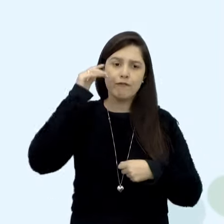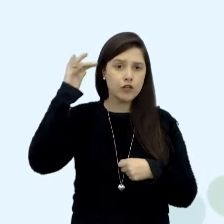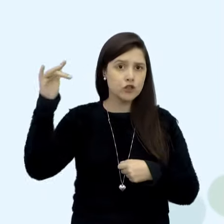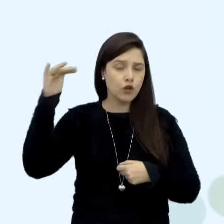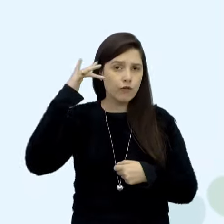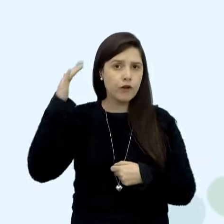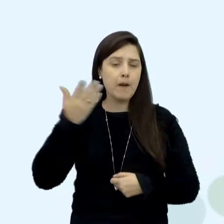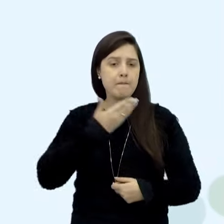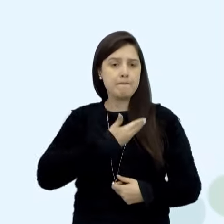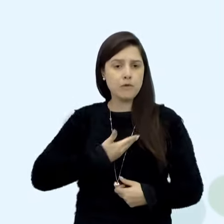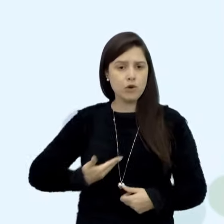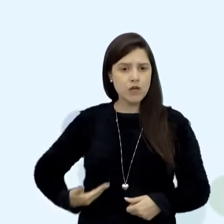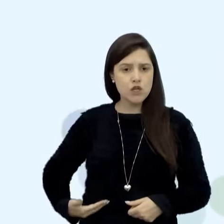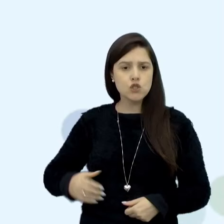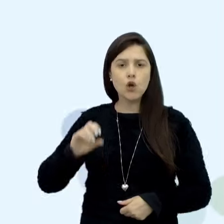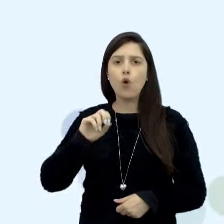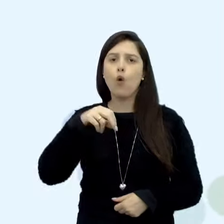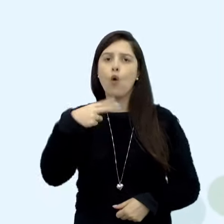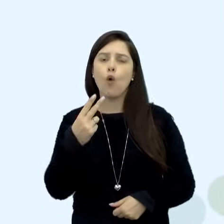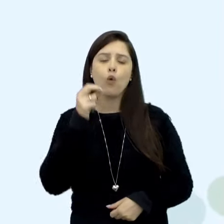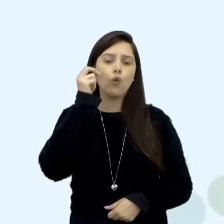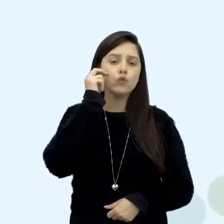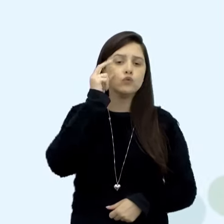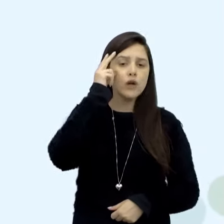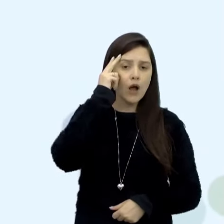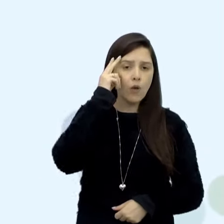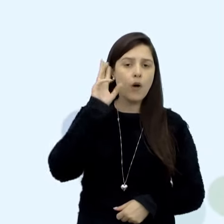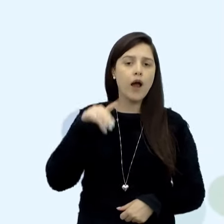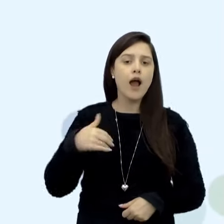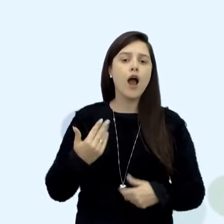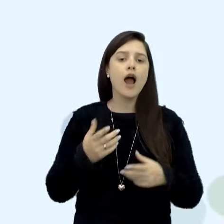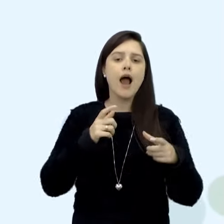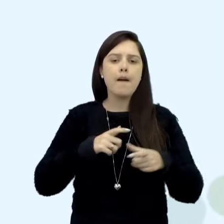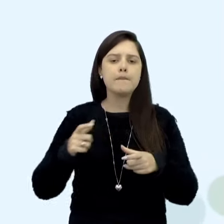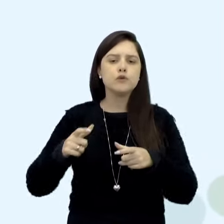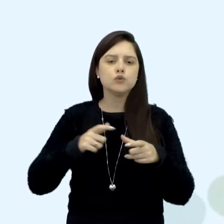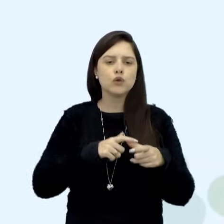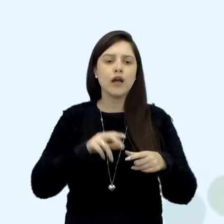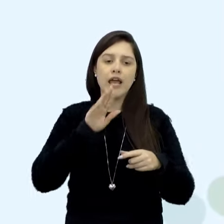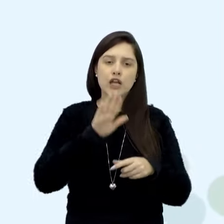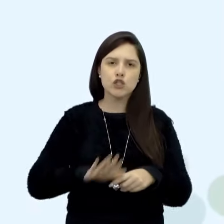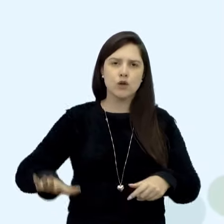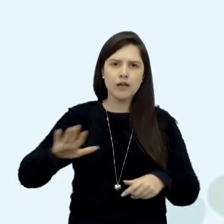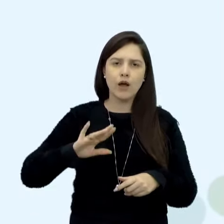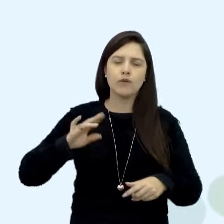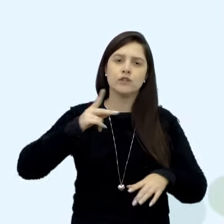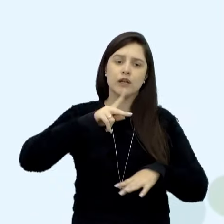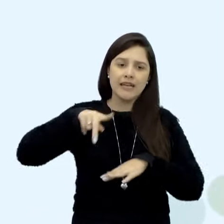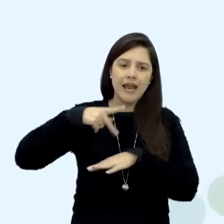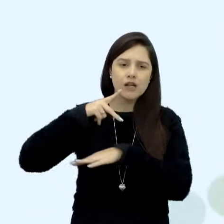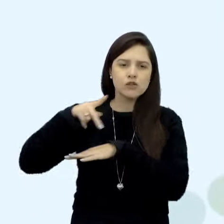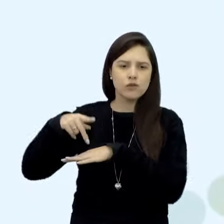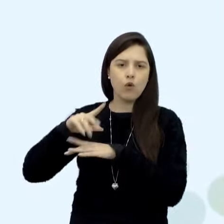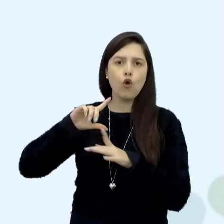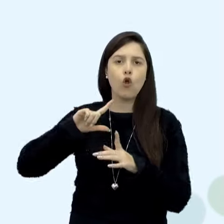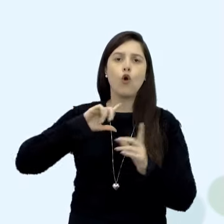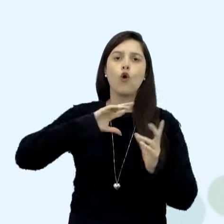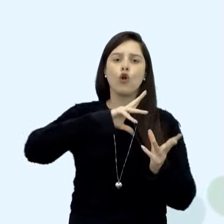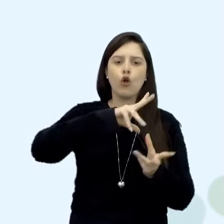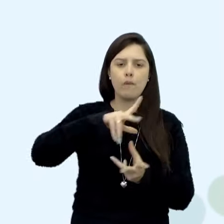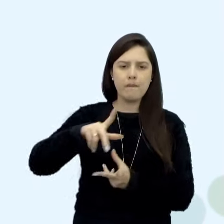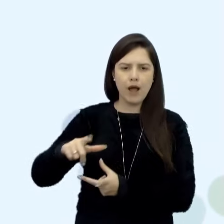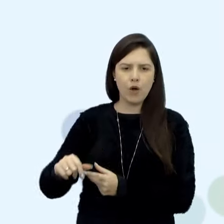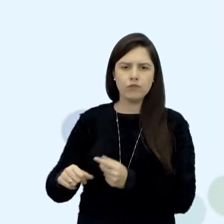filosófica, política ou cultural, em âmbito local, regional, nacional ou